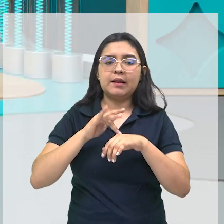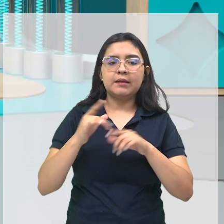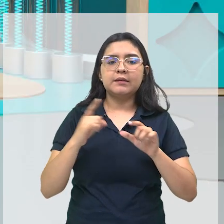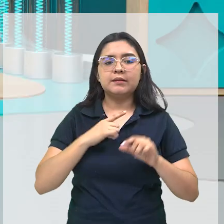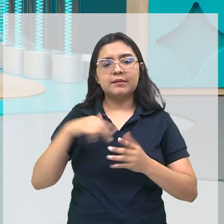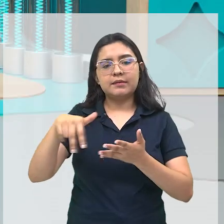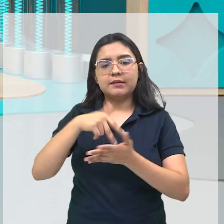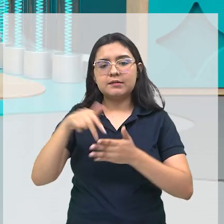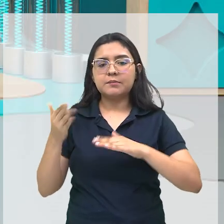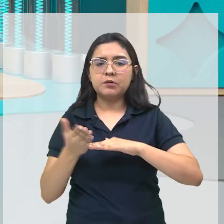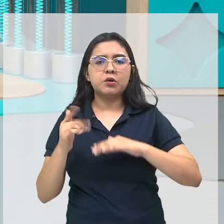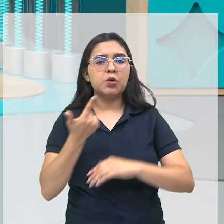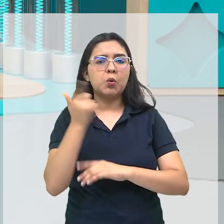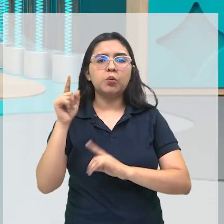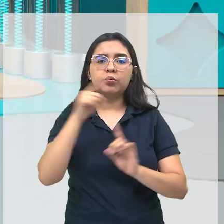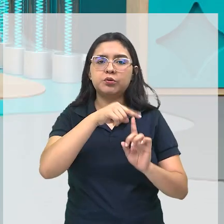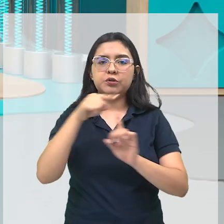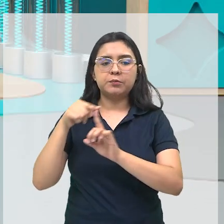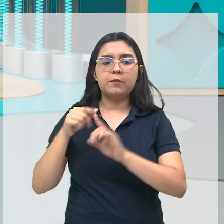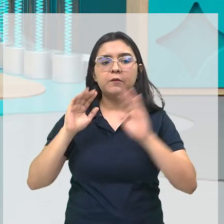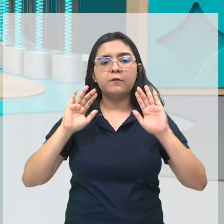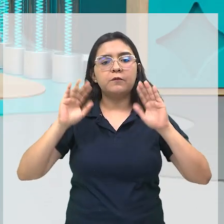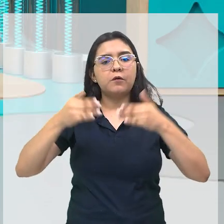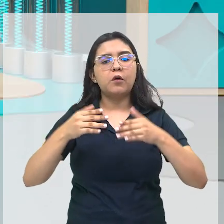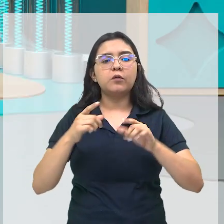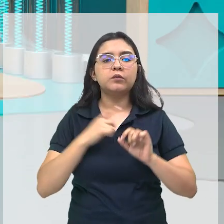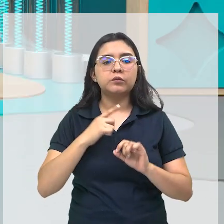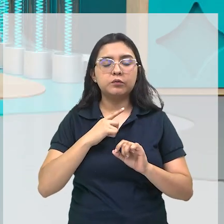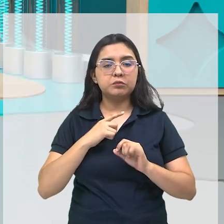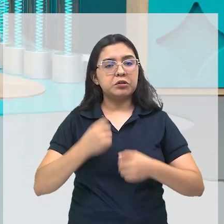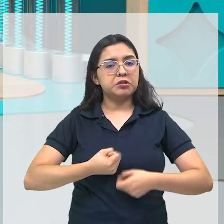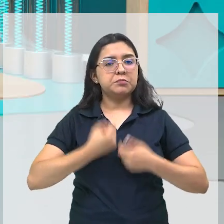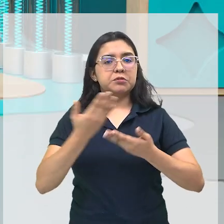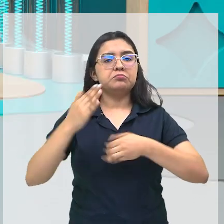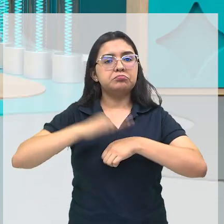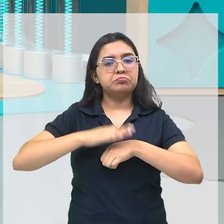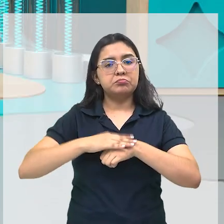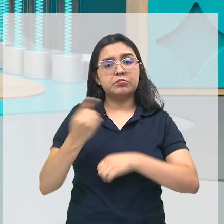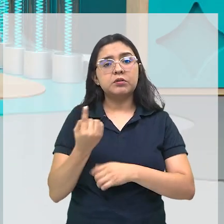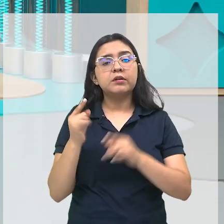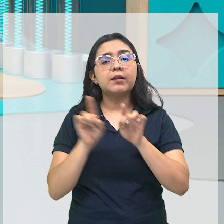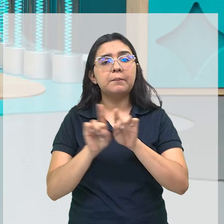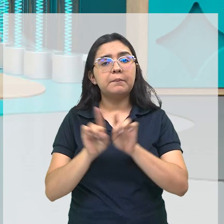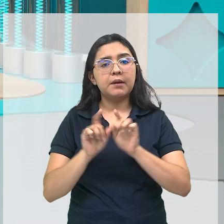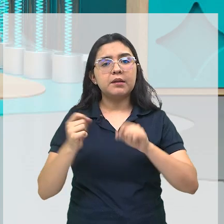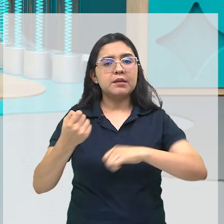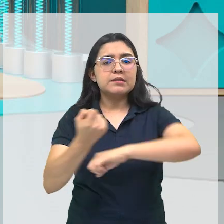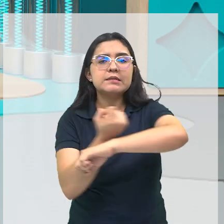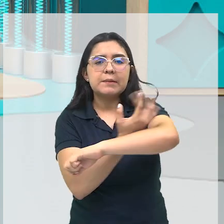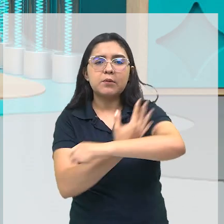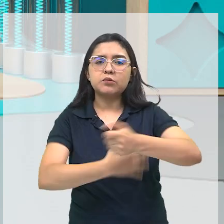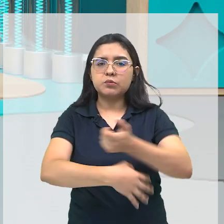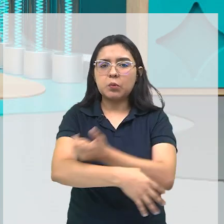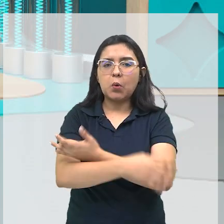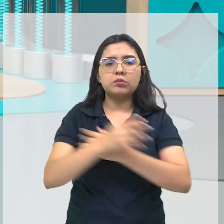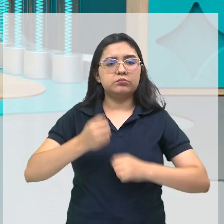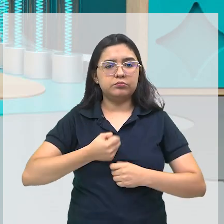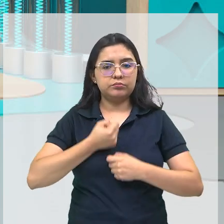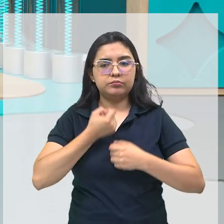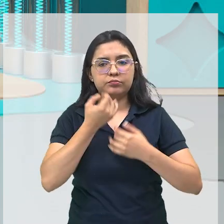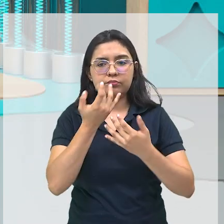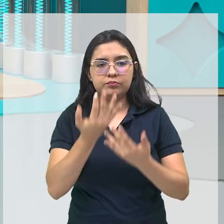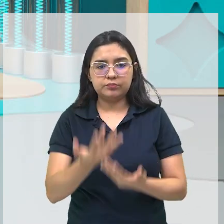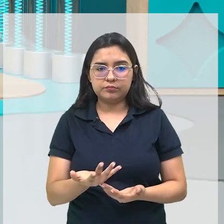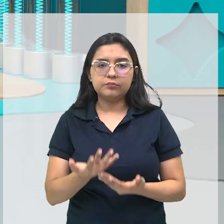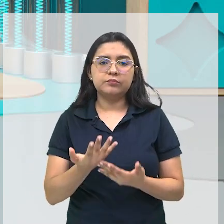dança moderna e outros estilos, focando na expressão individual e também nas emoções, quase que dialogando ali de forma